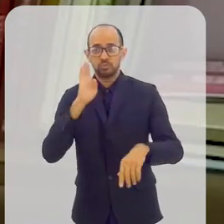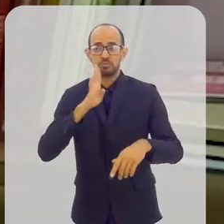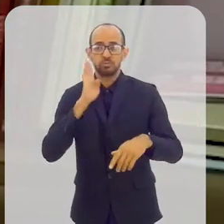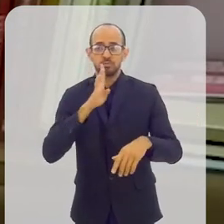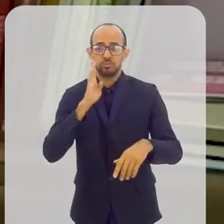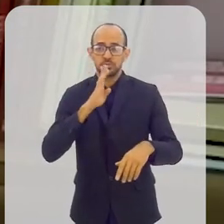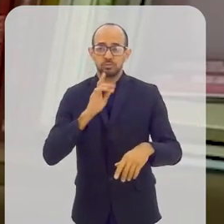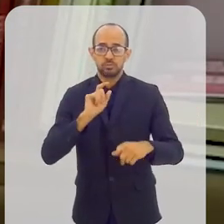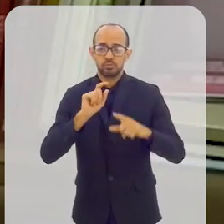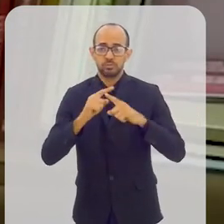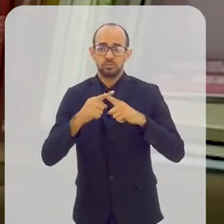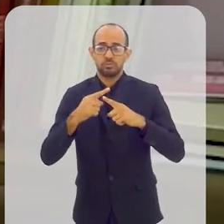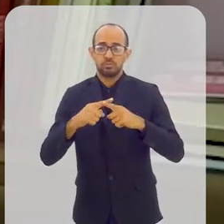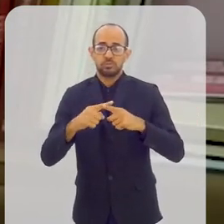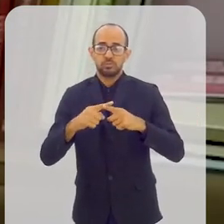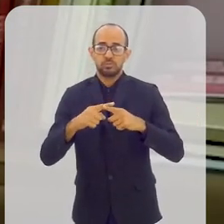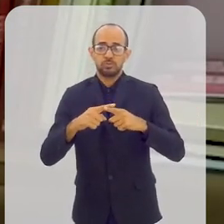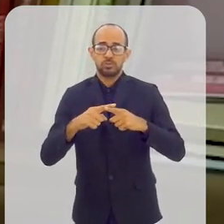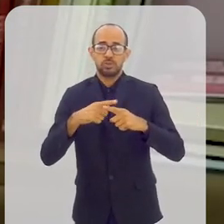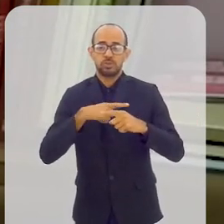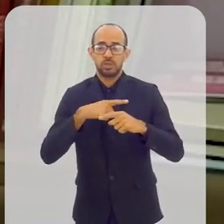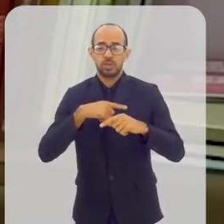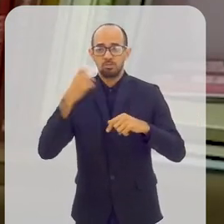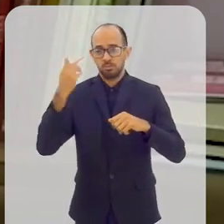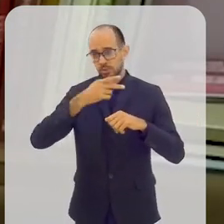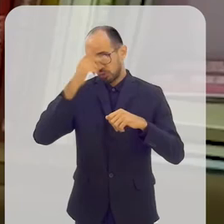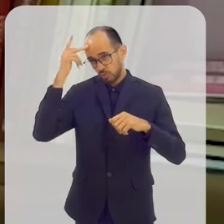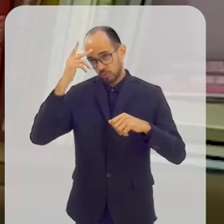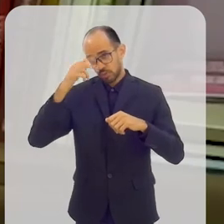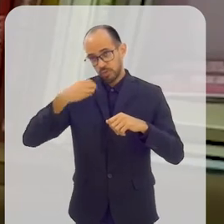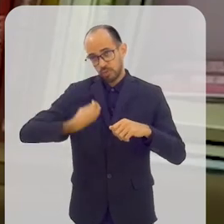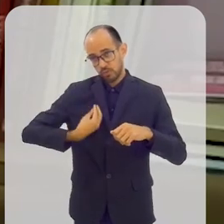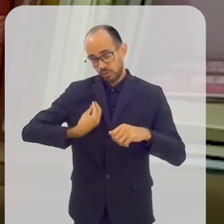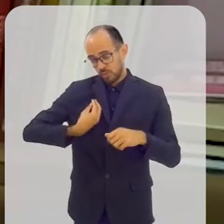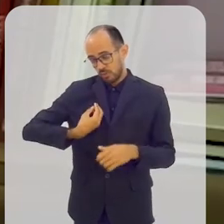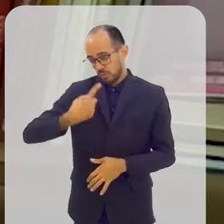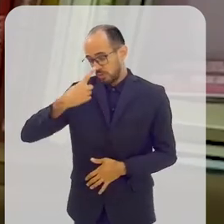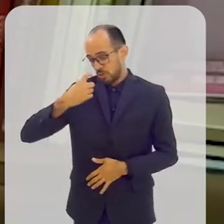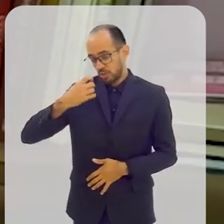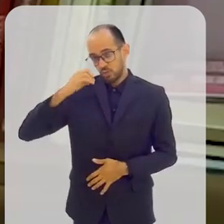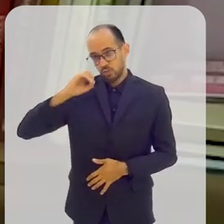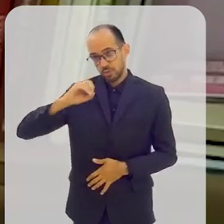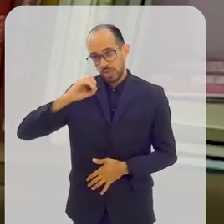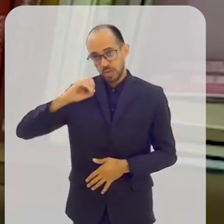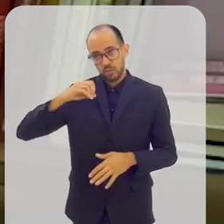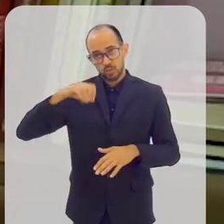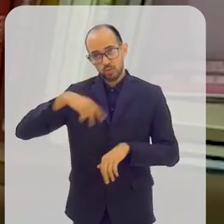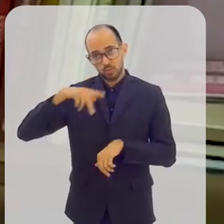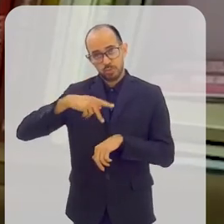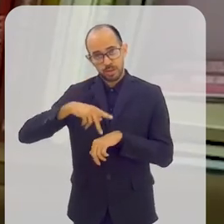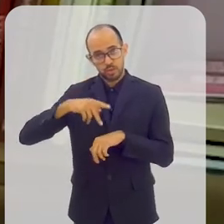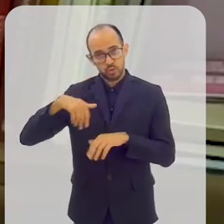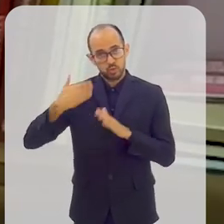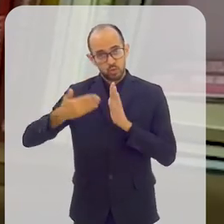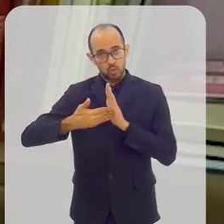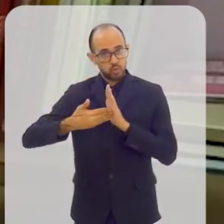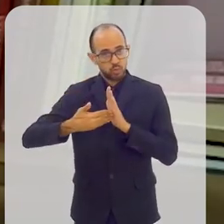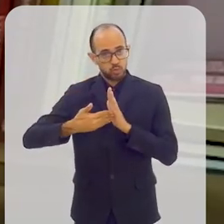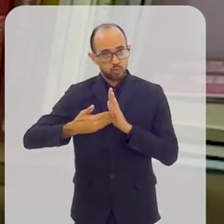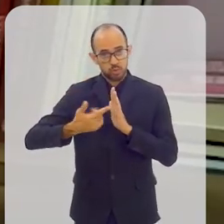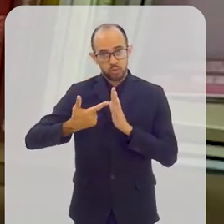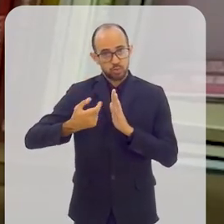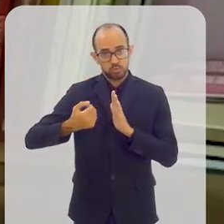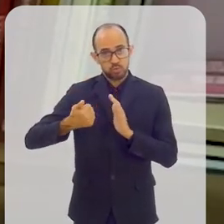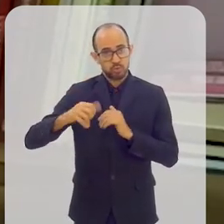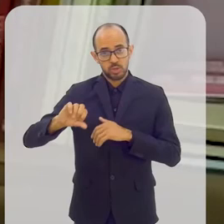legal, gente, que é... Hoje a gente tem pessoas que vivem do lixo zero no país inteiro. A gente criou uma economia. Em 2019, não